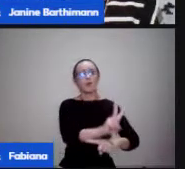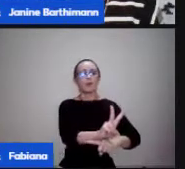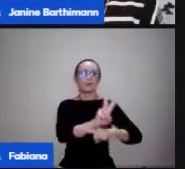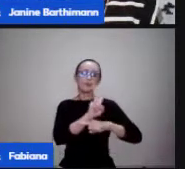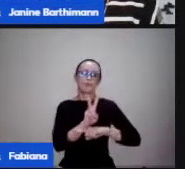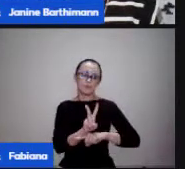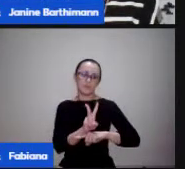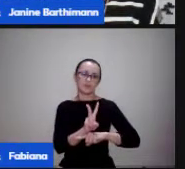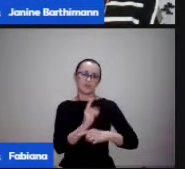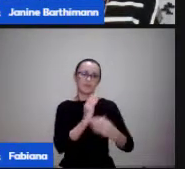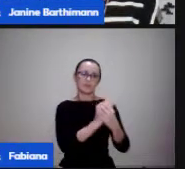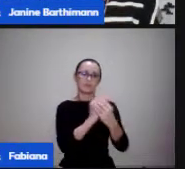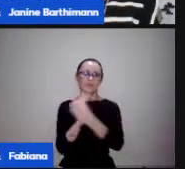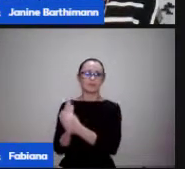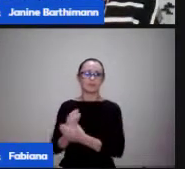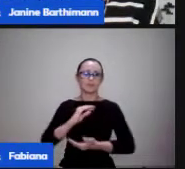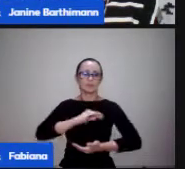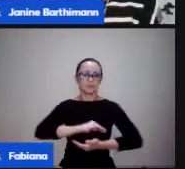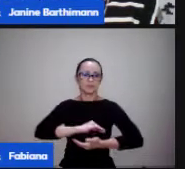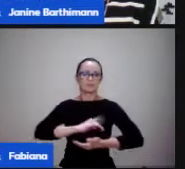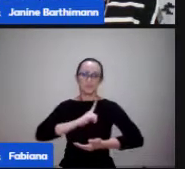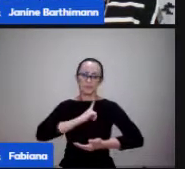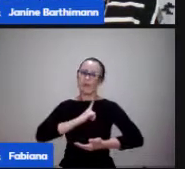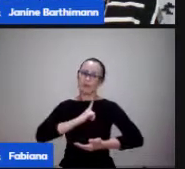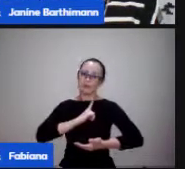CEMED. Próximo.